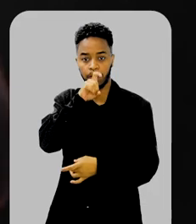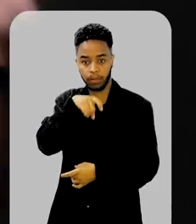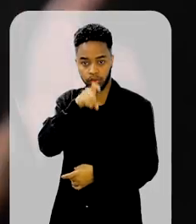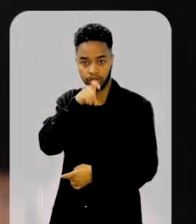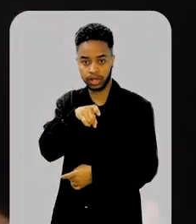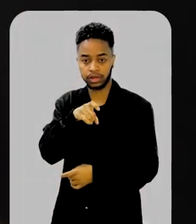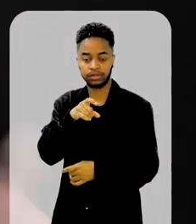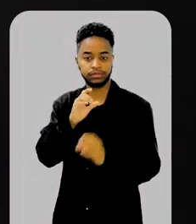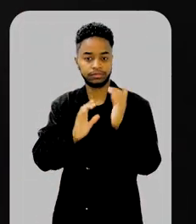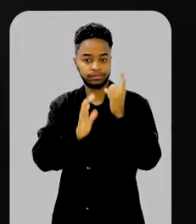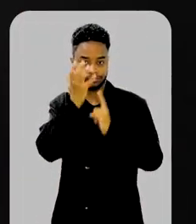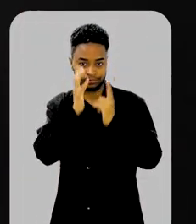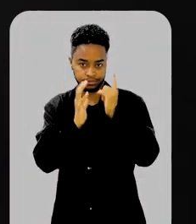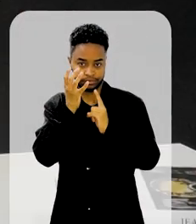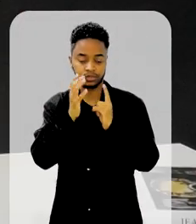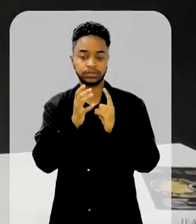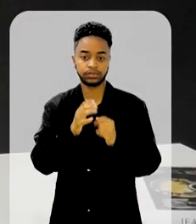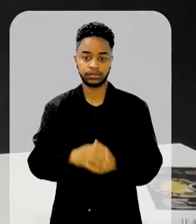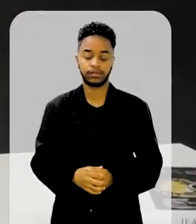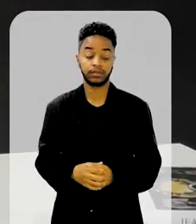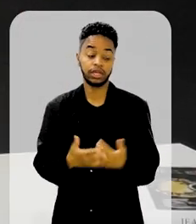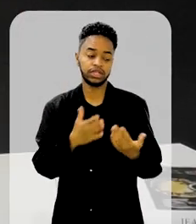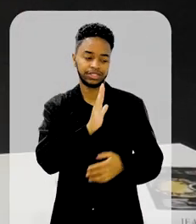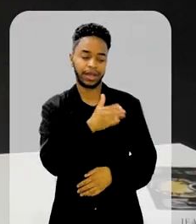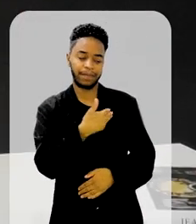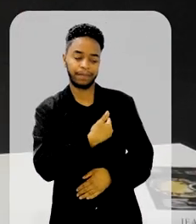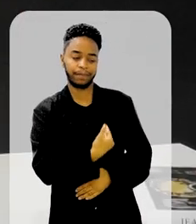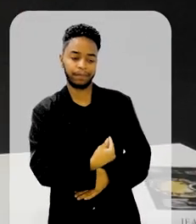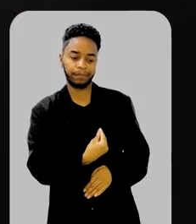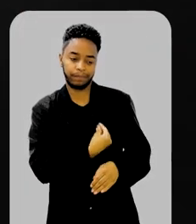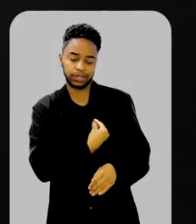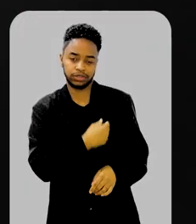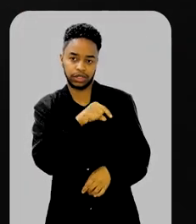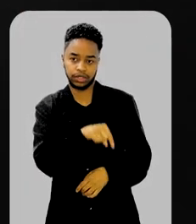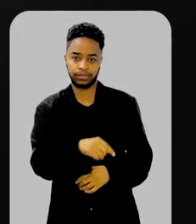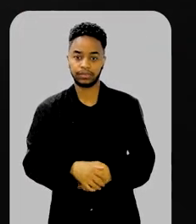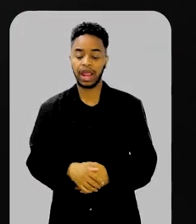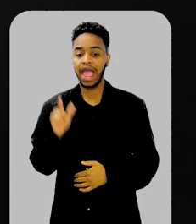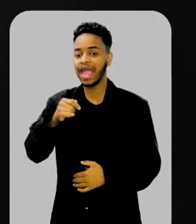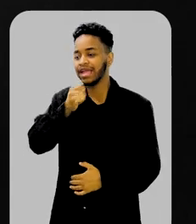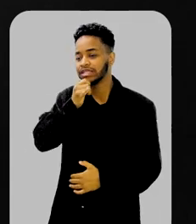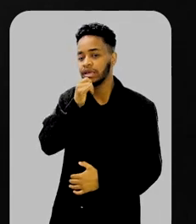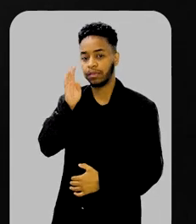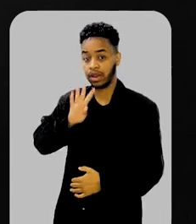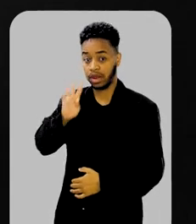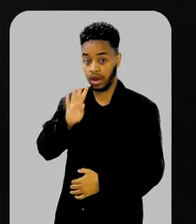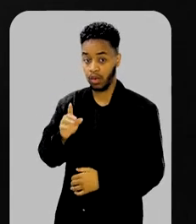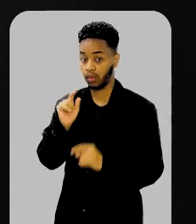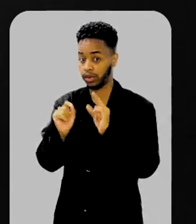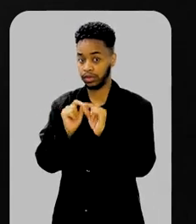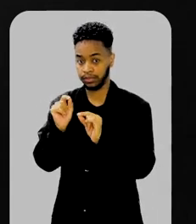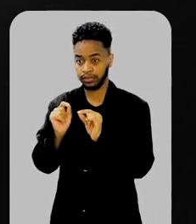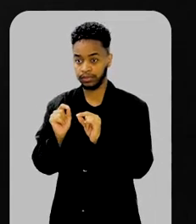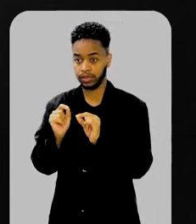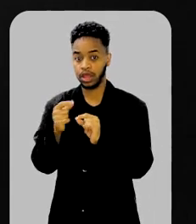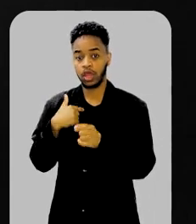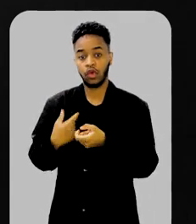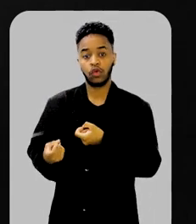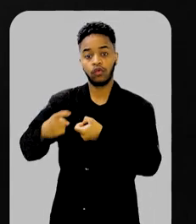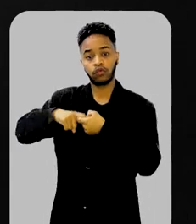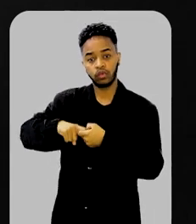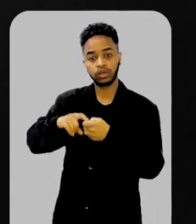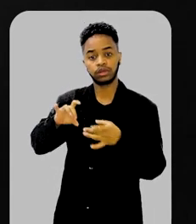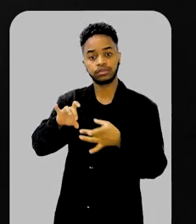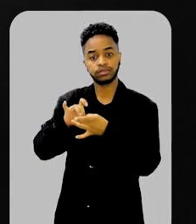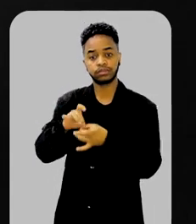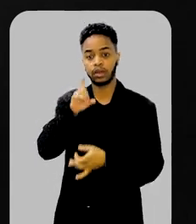carnaval um defeito de cor Gonzaga já esteve aqui então Vamos pegar esse exemplo que eu acho que sempre é bem legal Mauro eh quando quando eu voltei pra